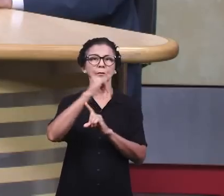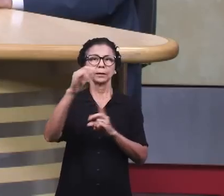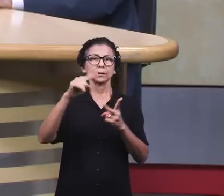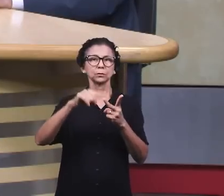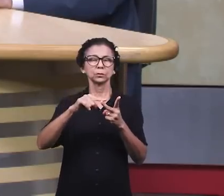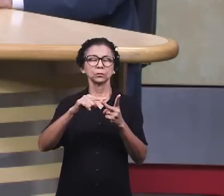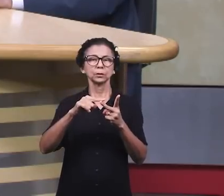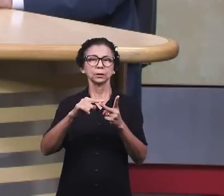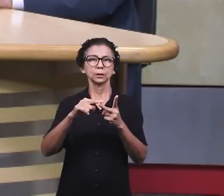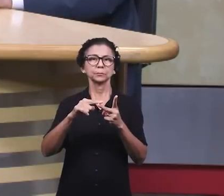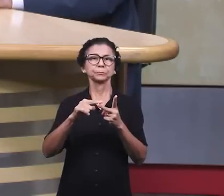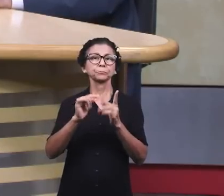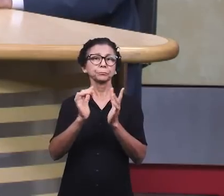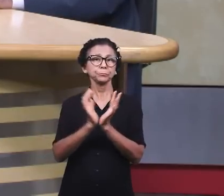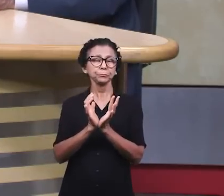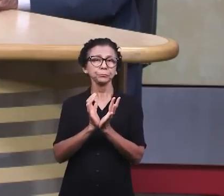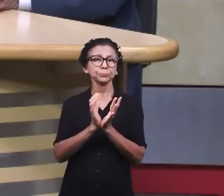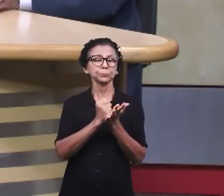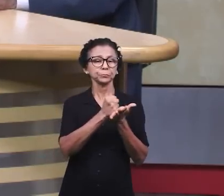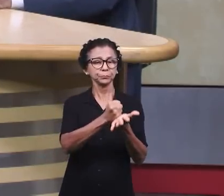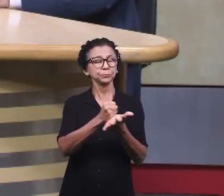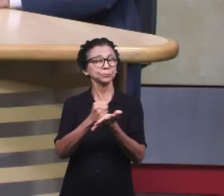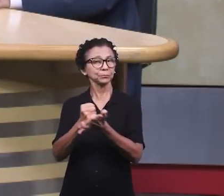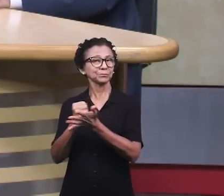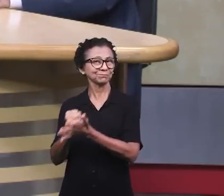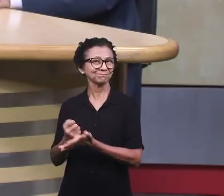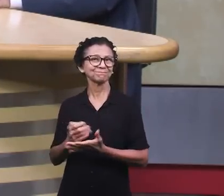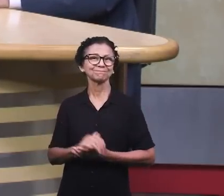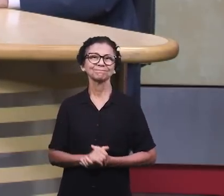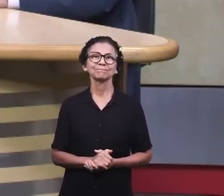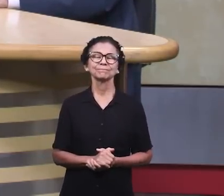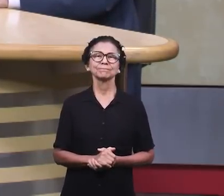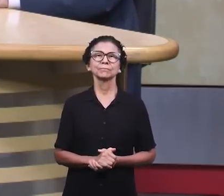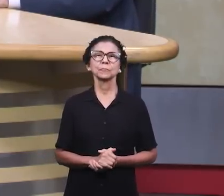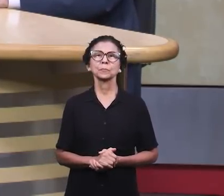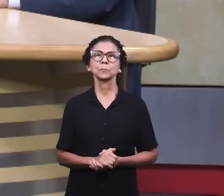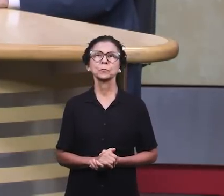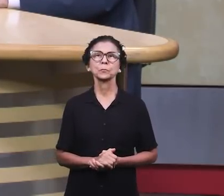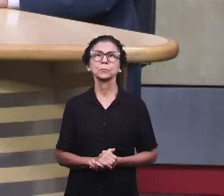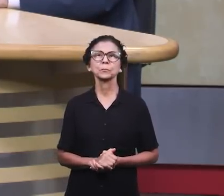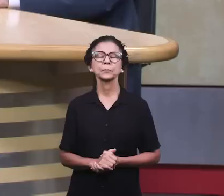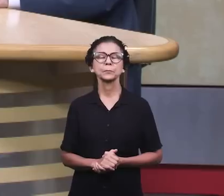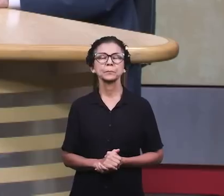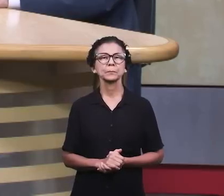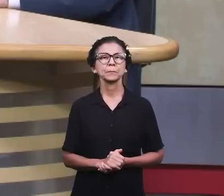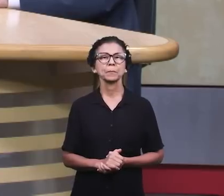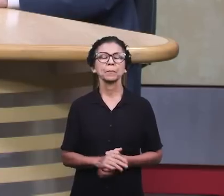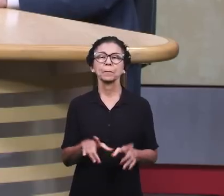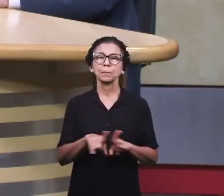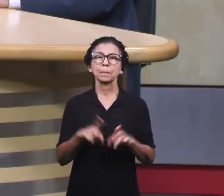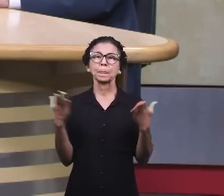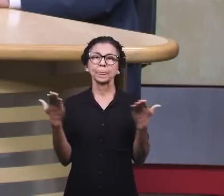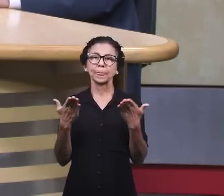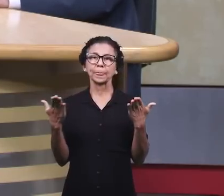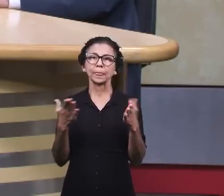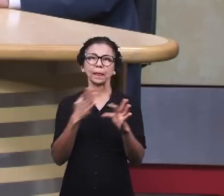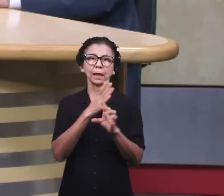Foram Para o duas nosso coisas ao mesmo descanso, tempo. né? Foi uma coisa Ah. espetacular. Há muita coisa, Gilson. É igual a EBD